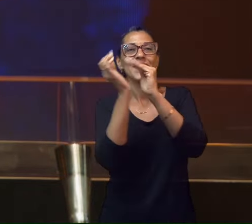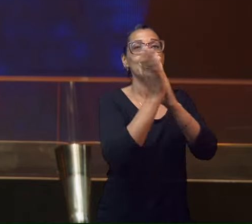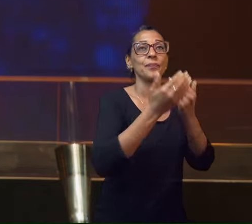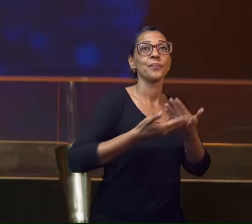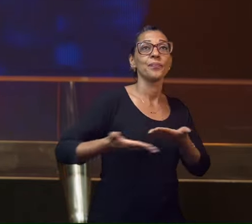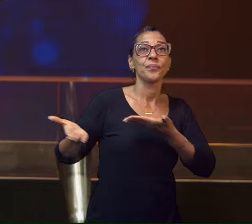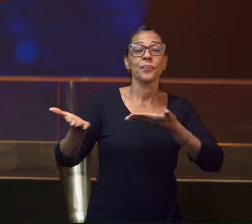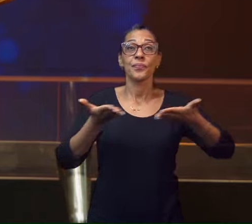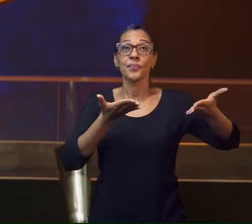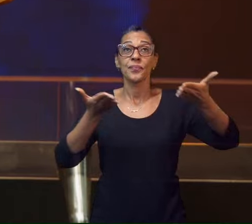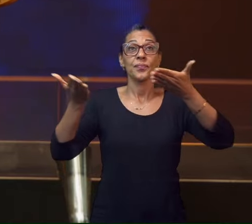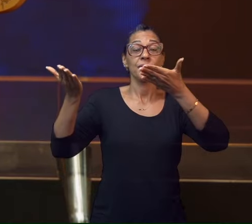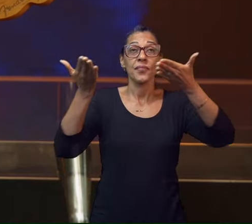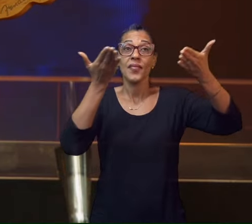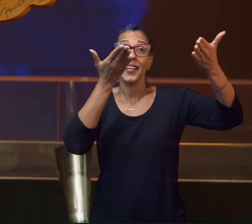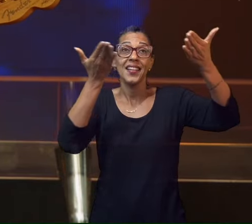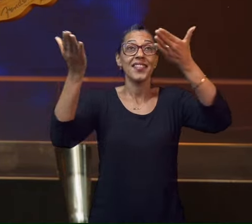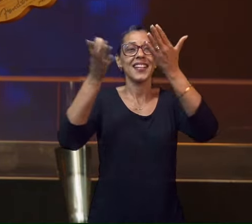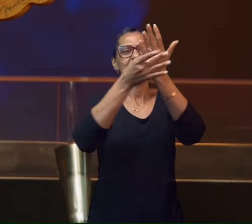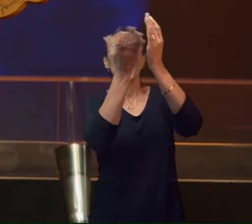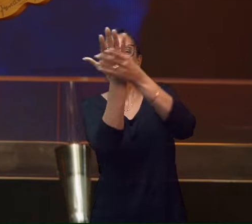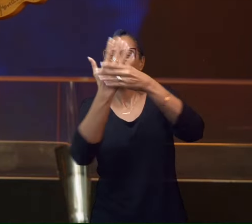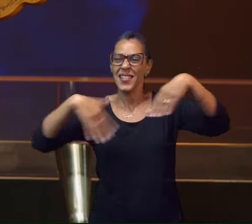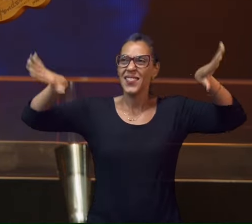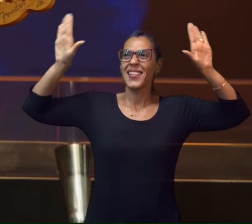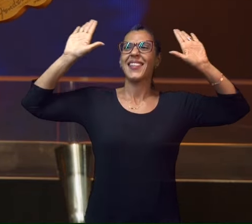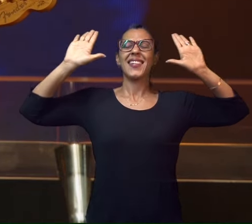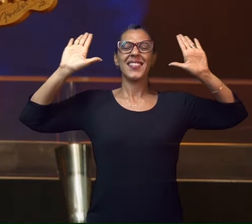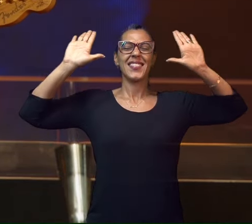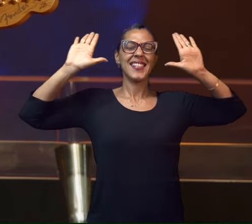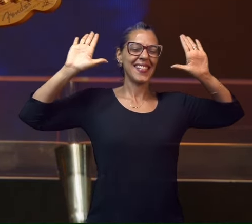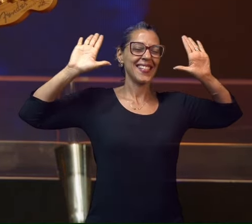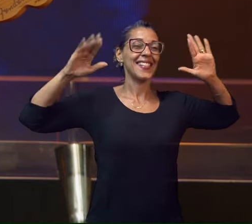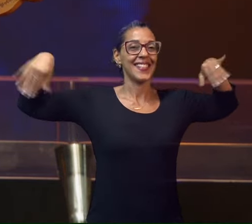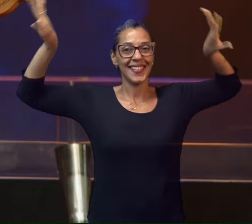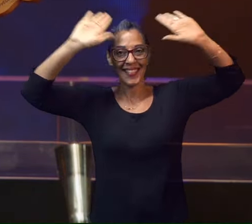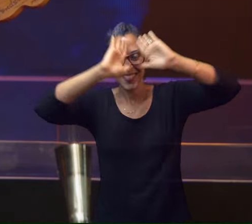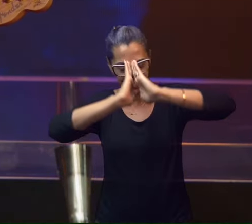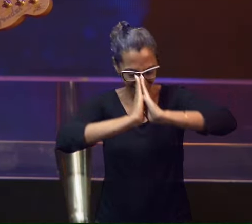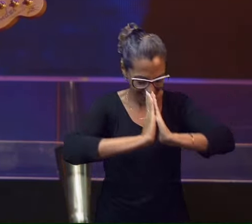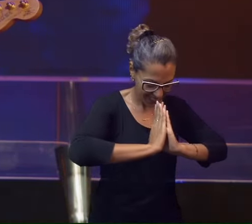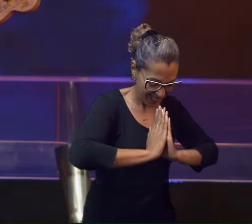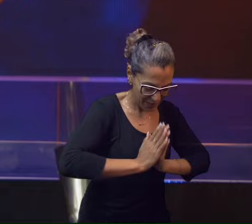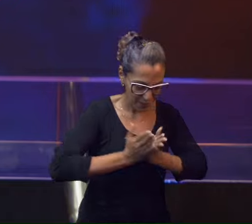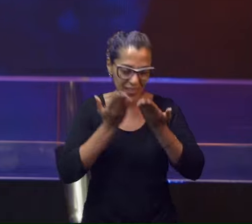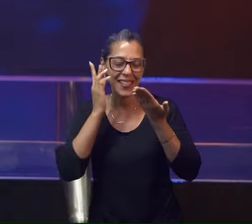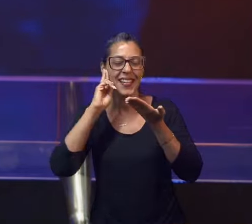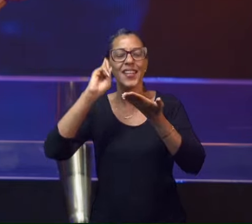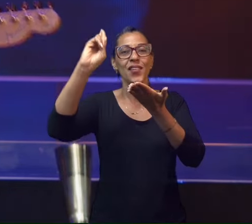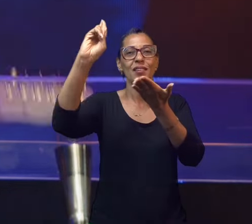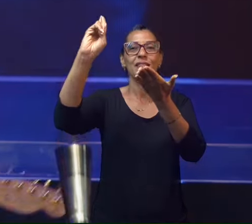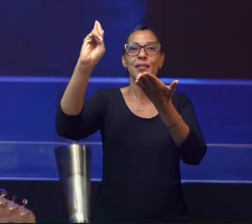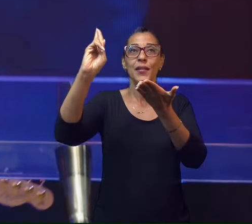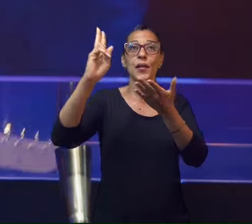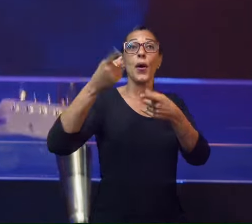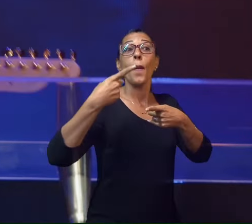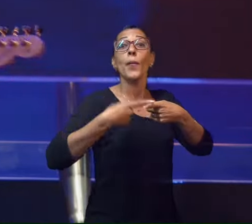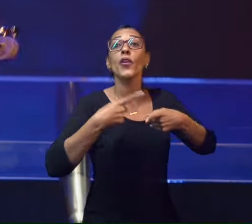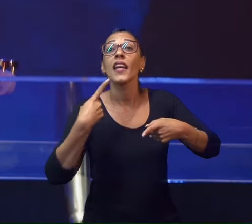pelo menos nossas mãos te adoramos ao Senhor porque Grande